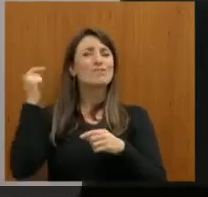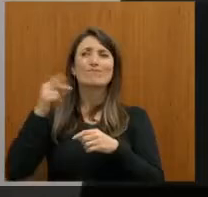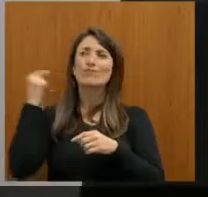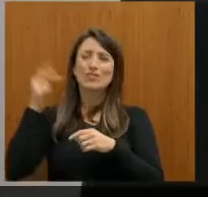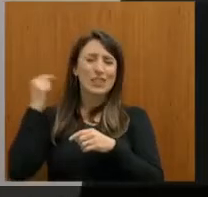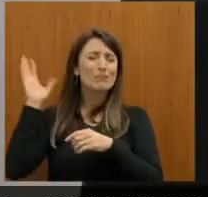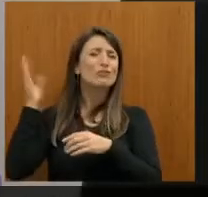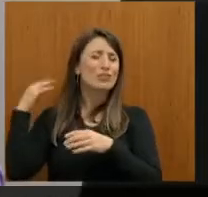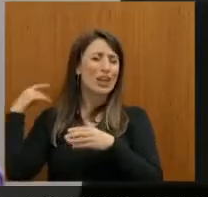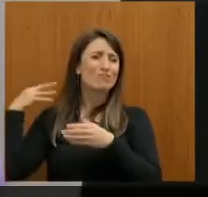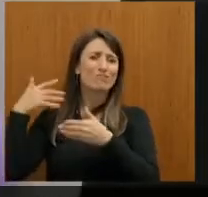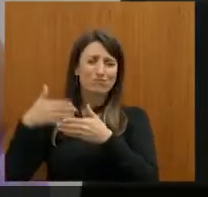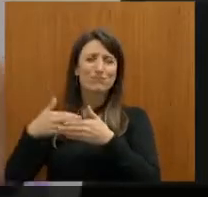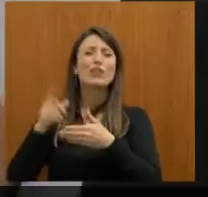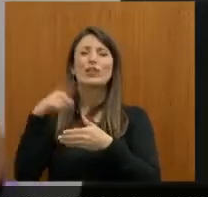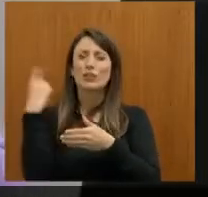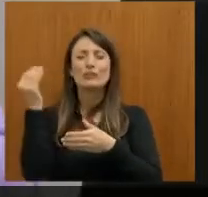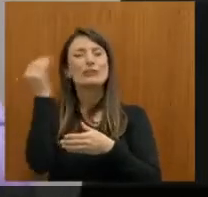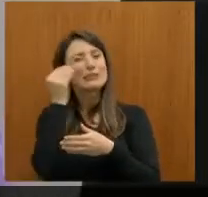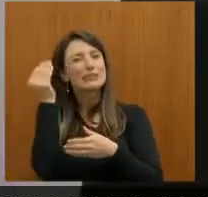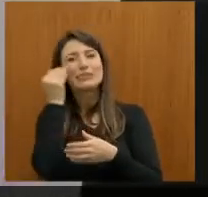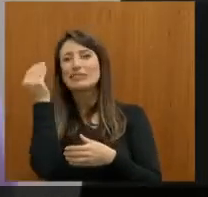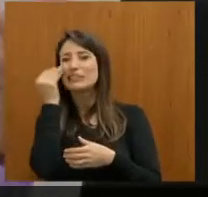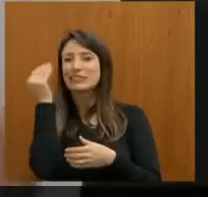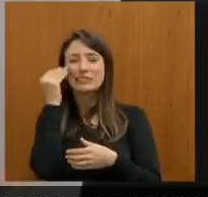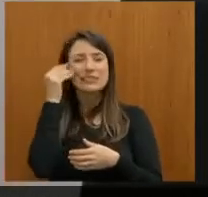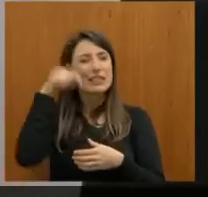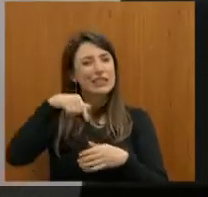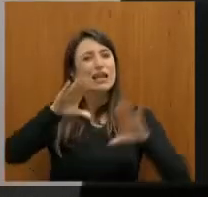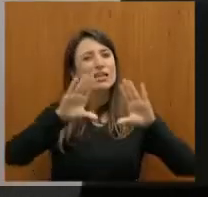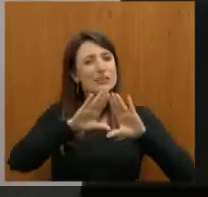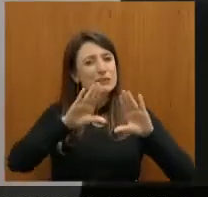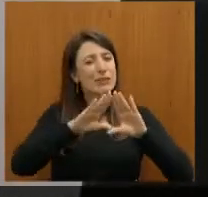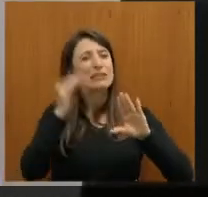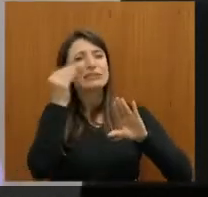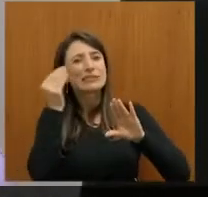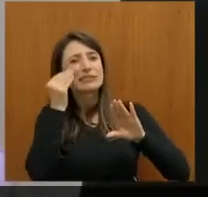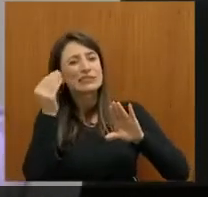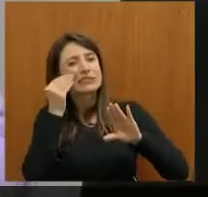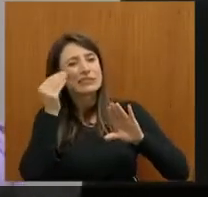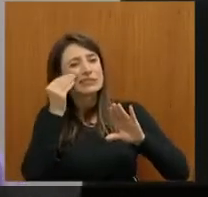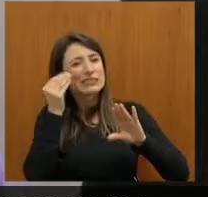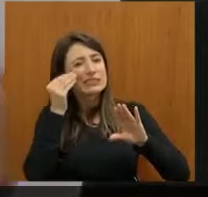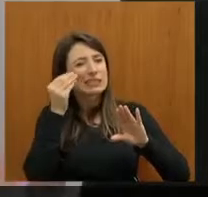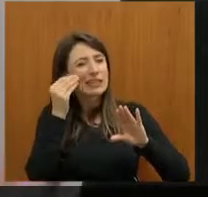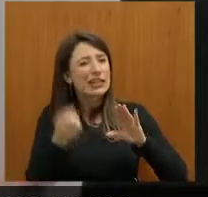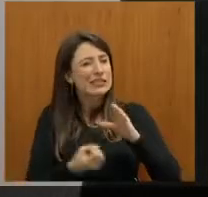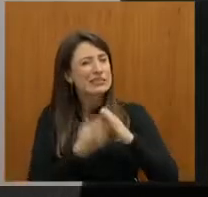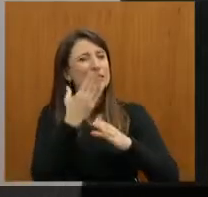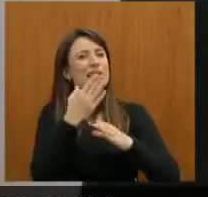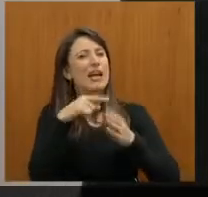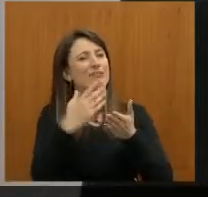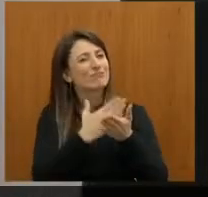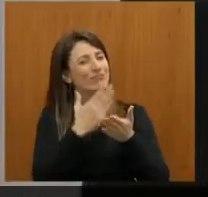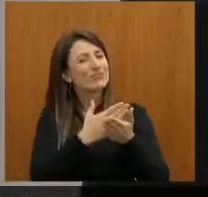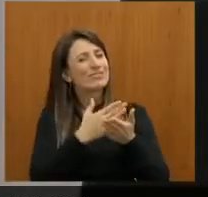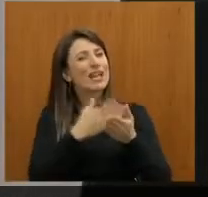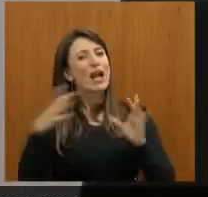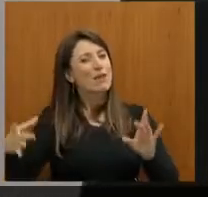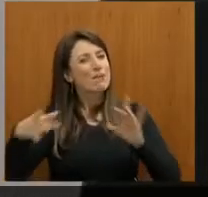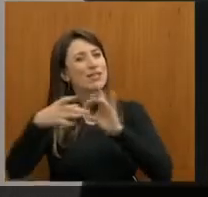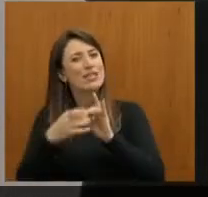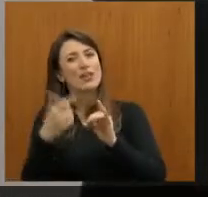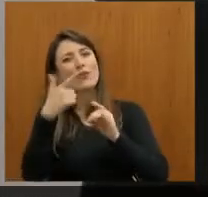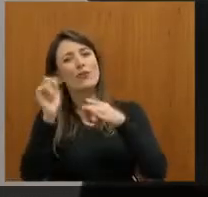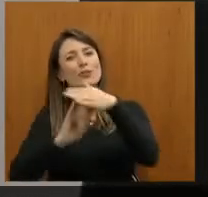gente conseguir a partir da Assembleia em parceria com as outras instituições interiorizar o